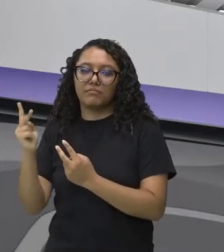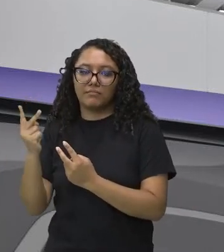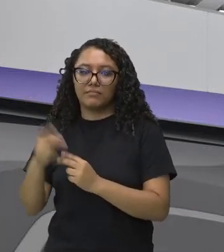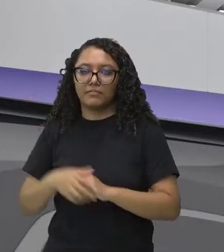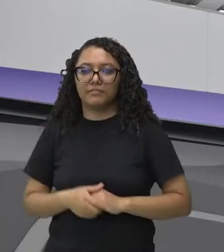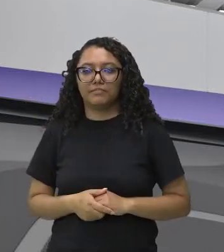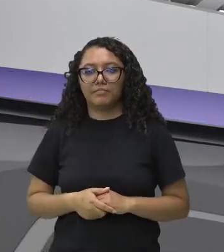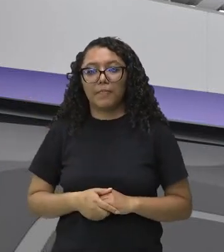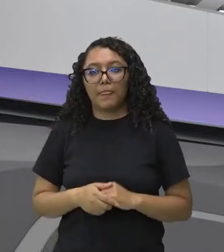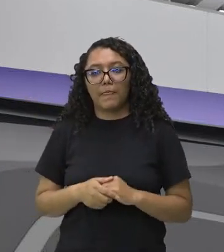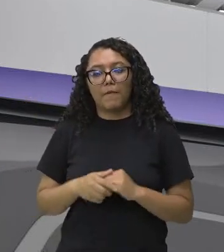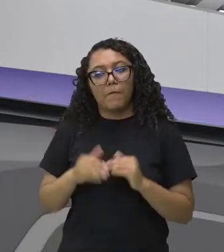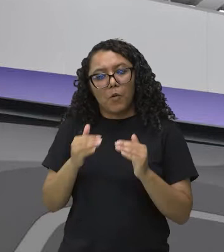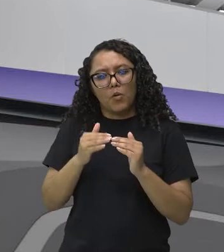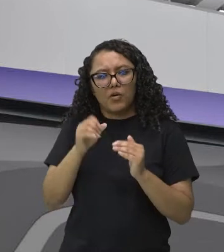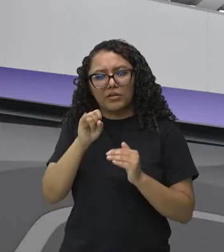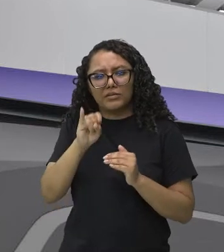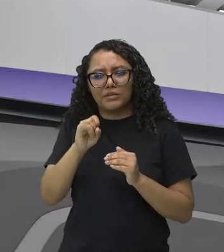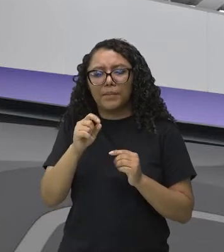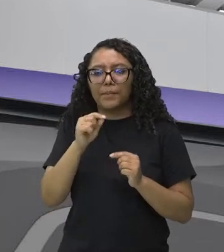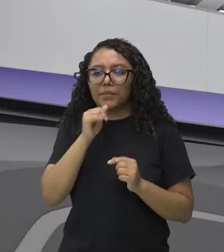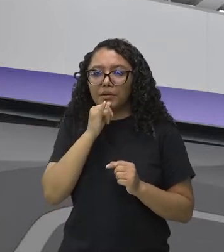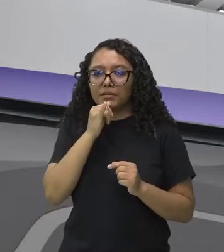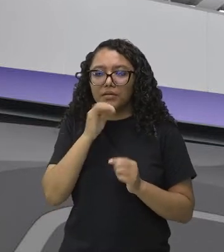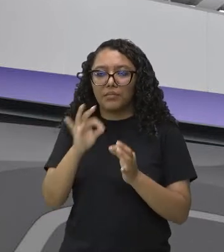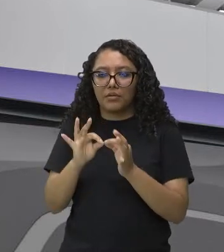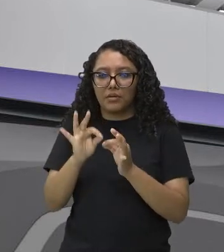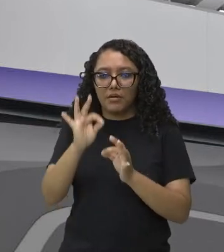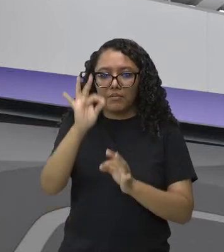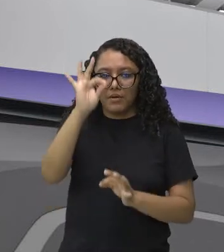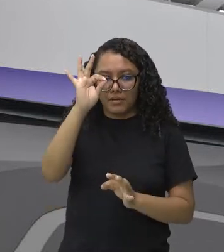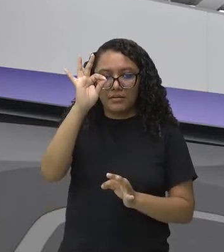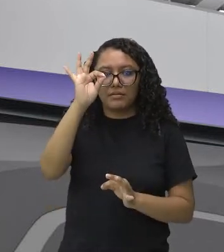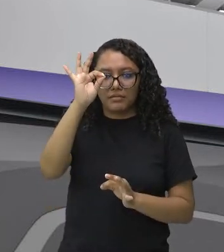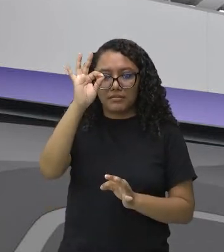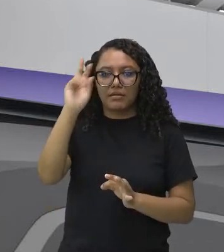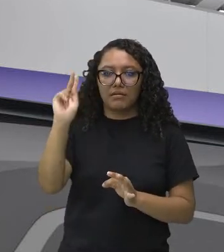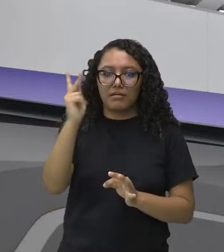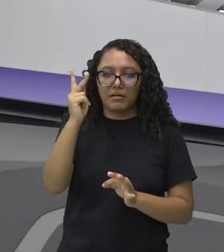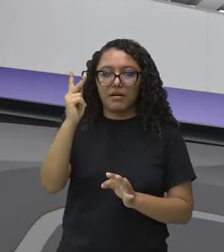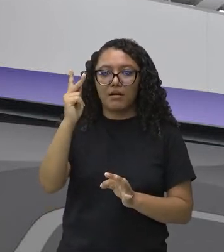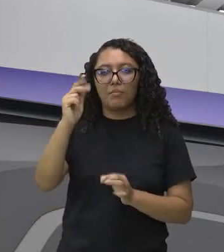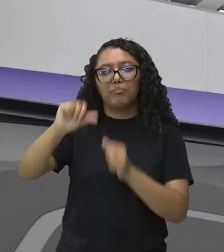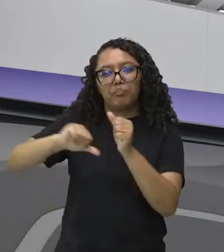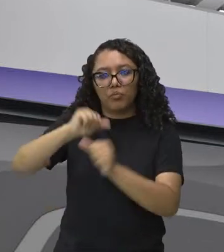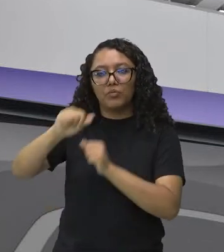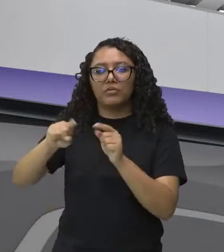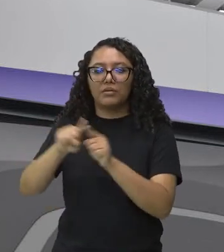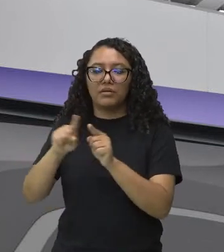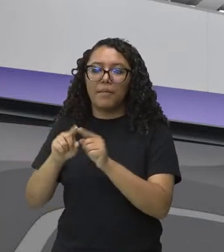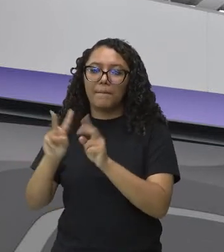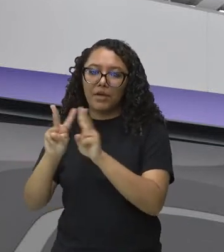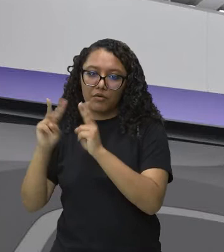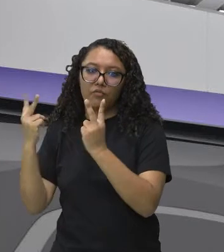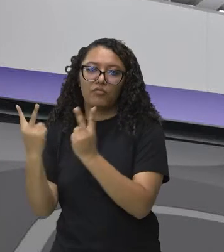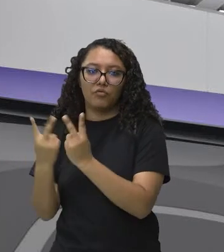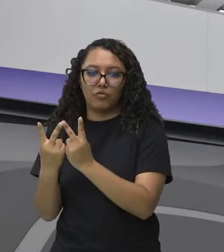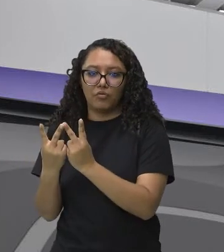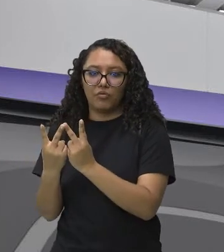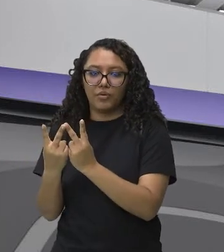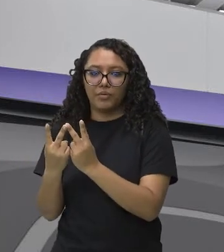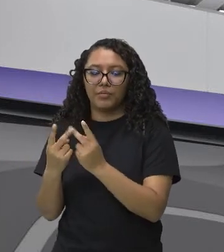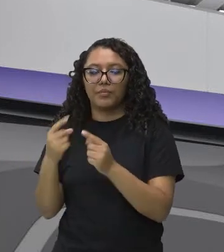se eu aumentar o valor daquela altura, o valor de V também vai aumentar? Porque como nós temos uma multiplicação,